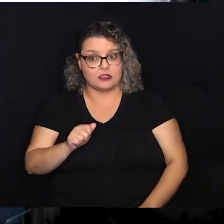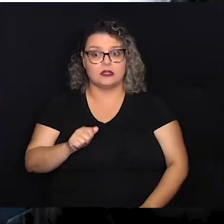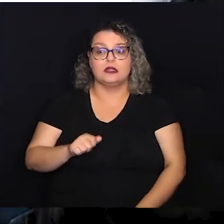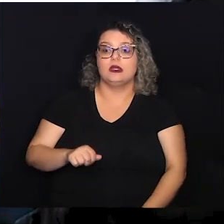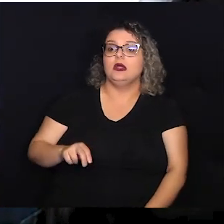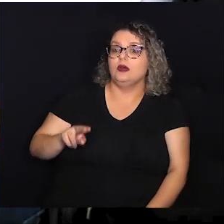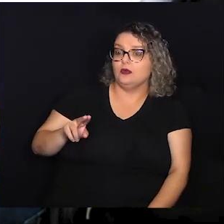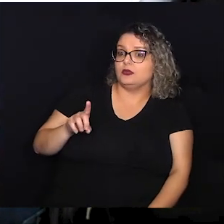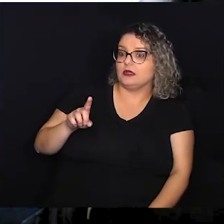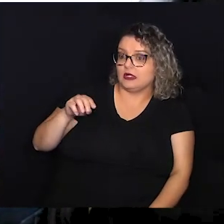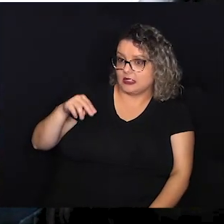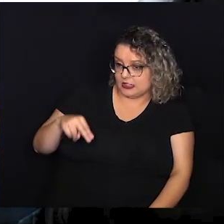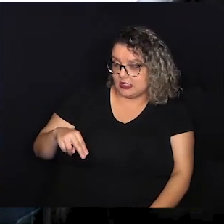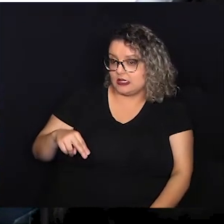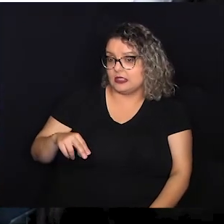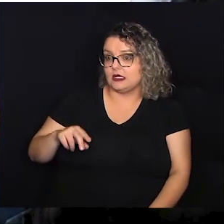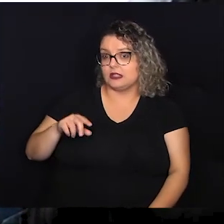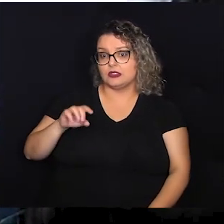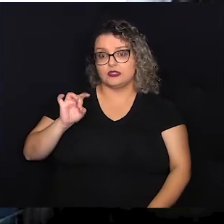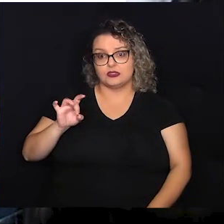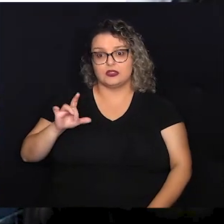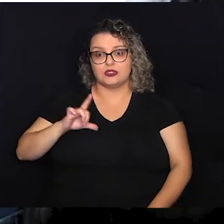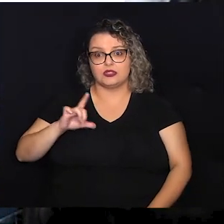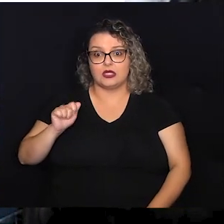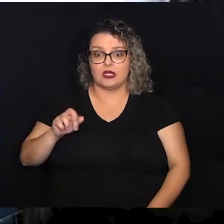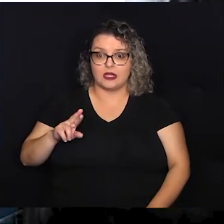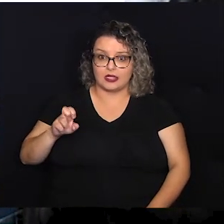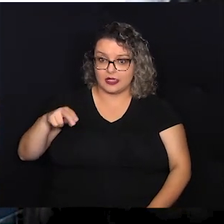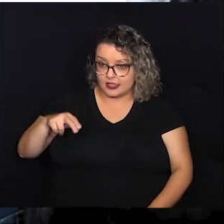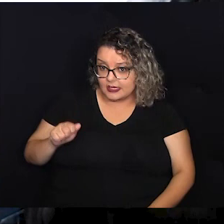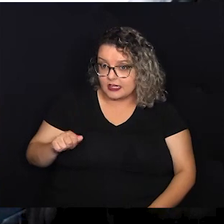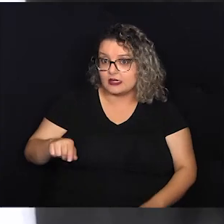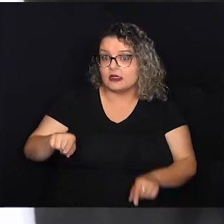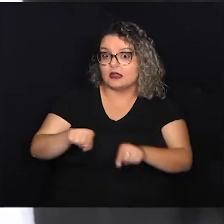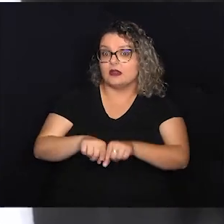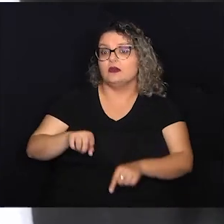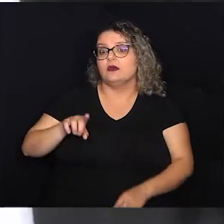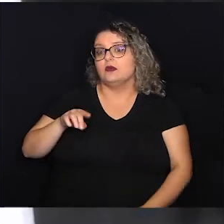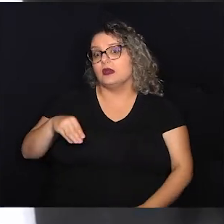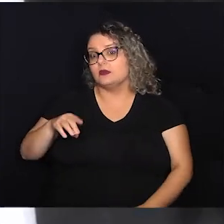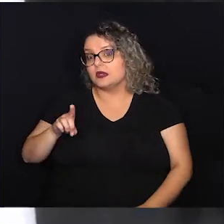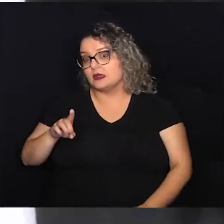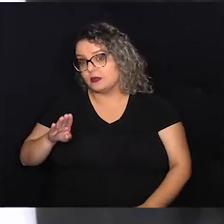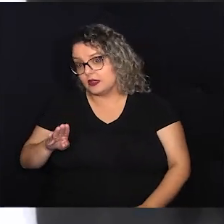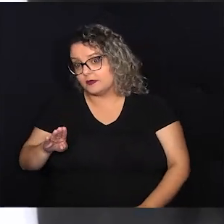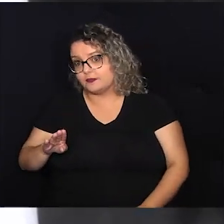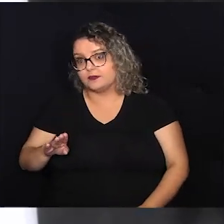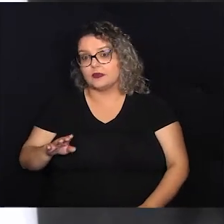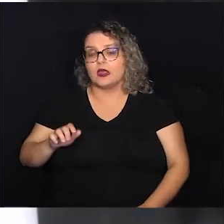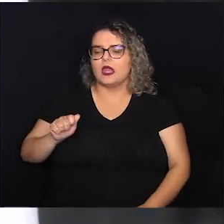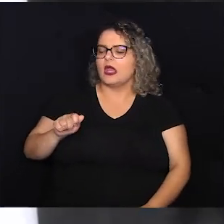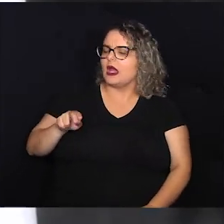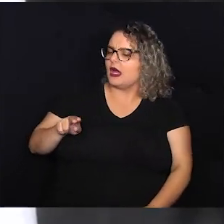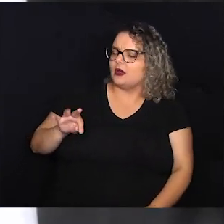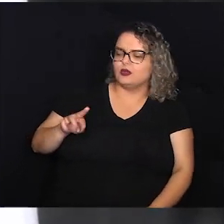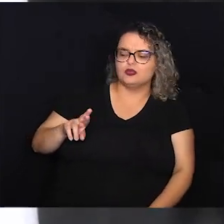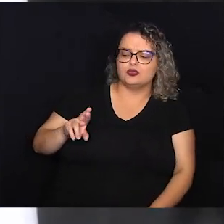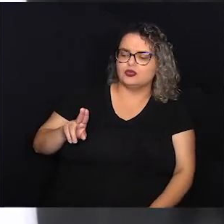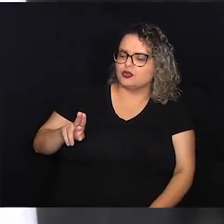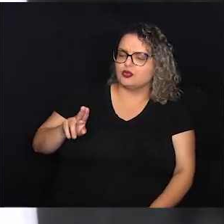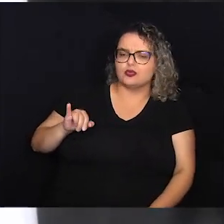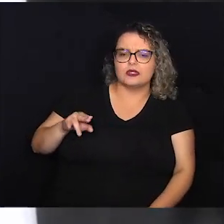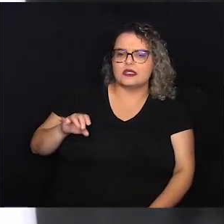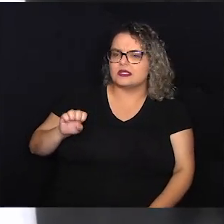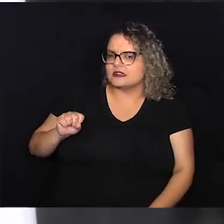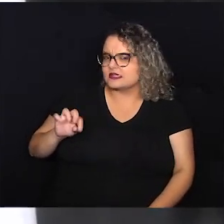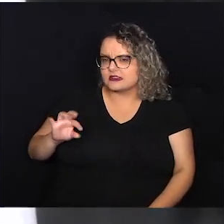Fronteiras? Ele era da UDN, depois da Arena, né, na época que havia Hum, só a Arena e o MDB. Então, meu pai era uma pessoa altruísta, a